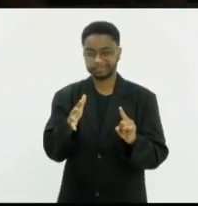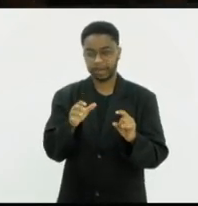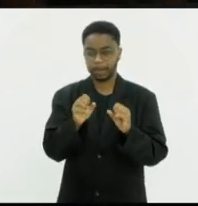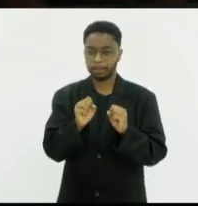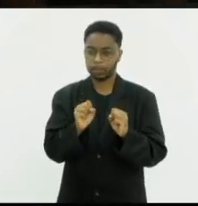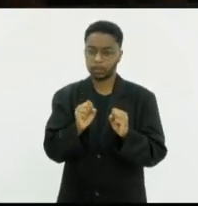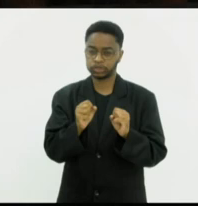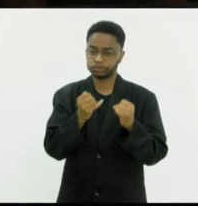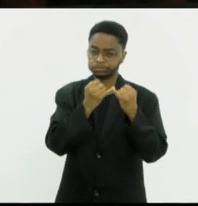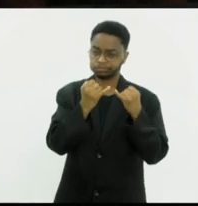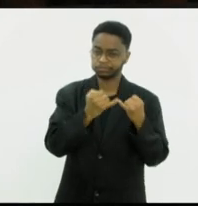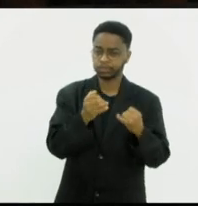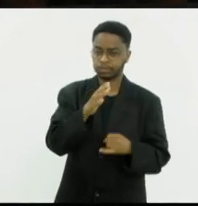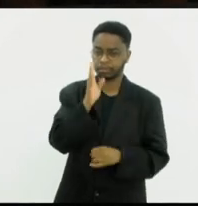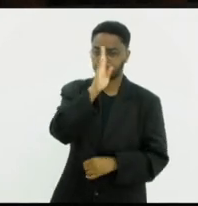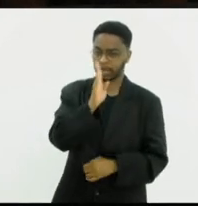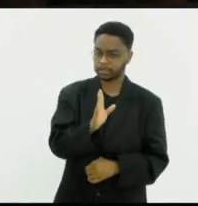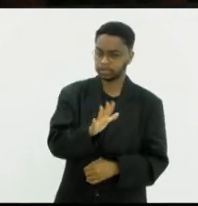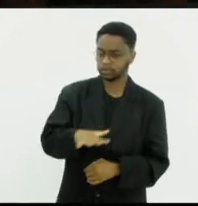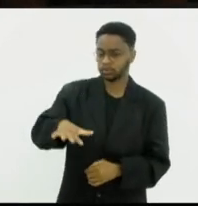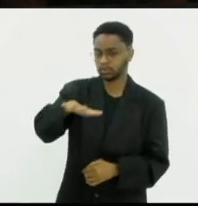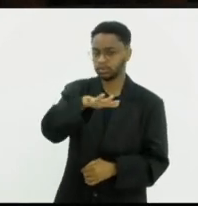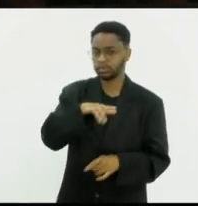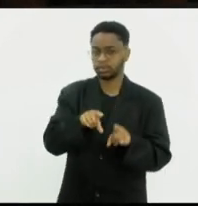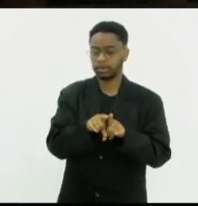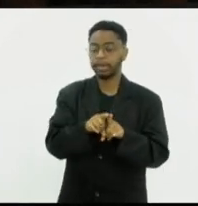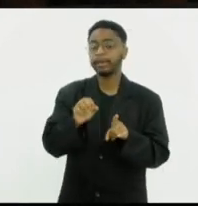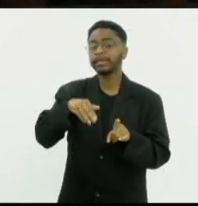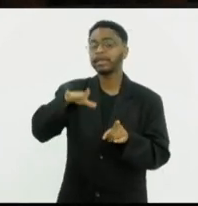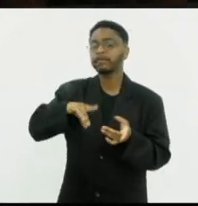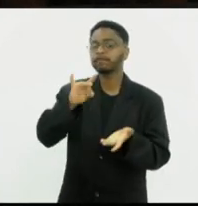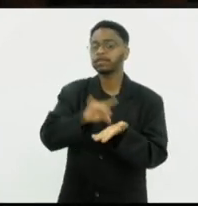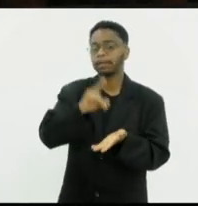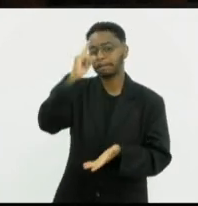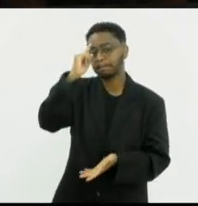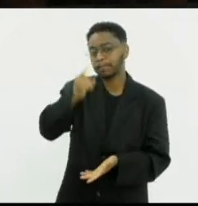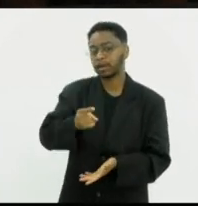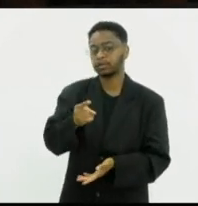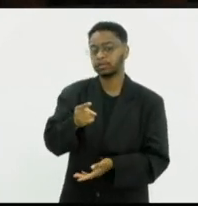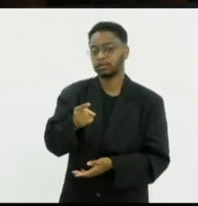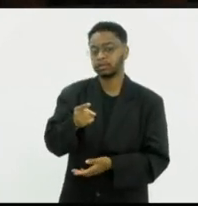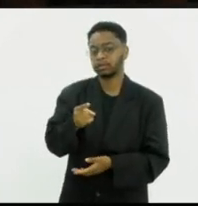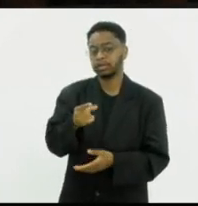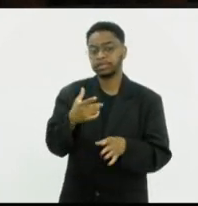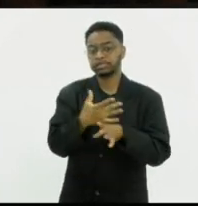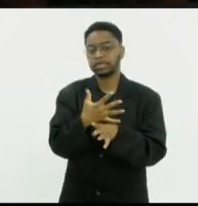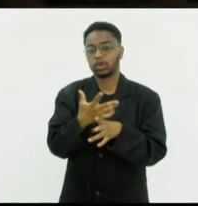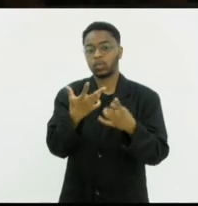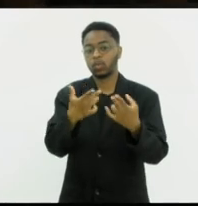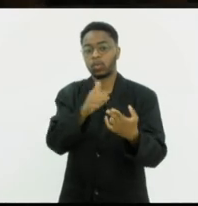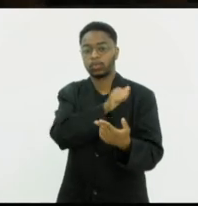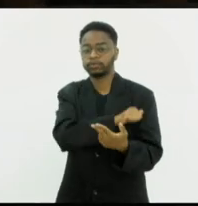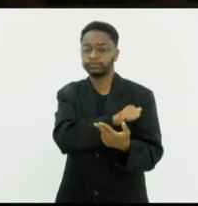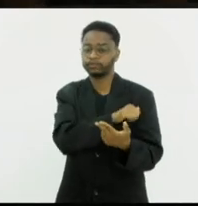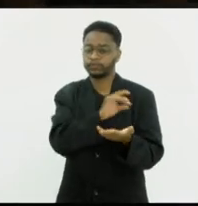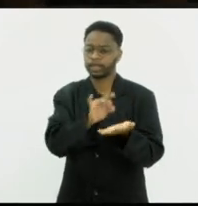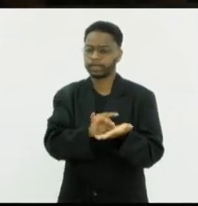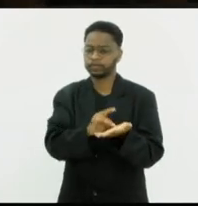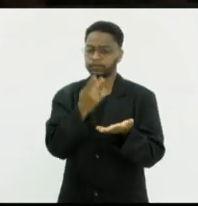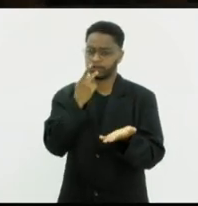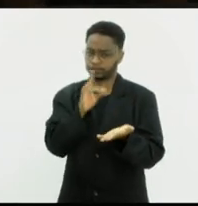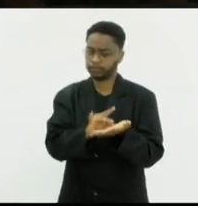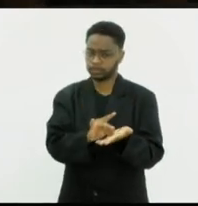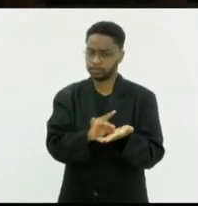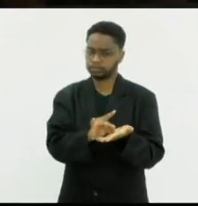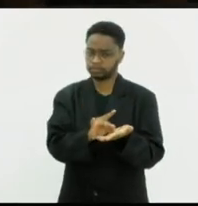nível nacional. Quem é que manda verdadeiramente em cidades como o Rio de Janeiro?